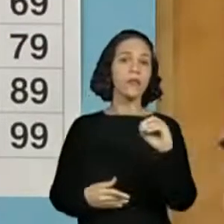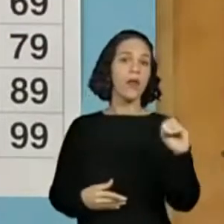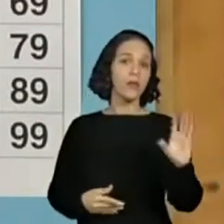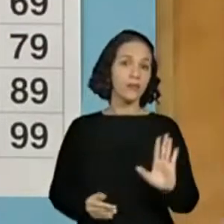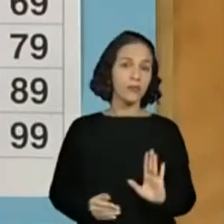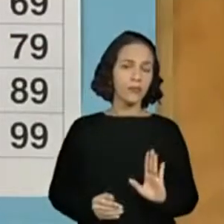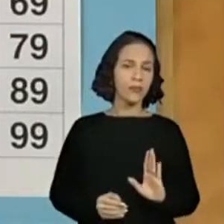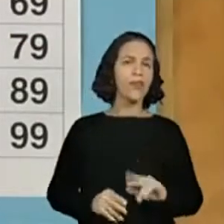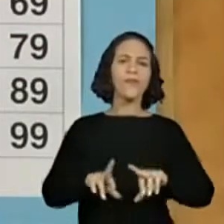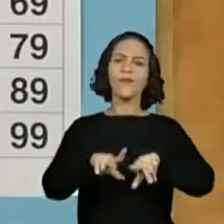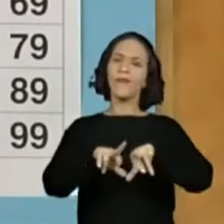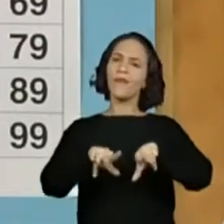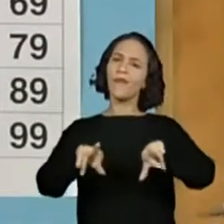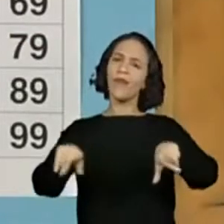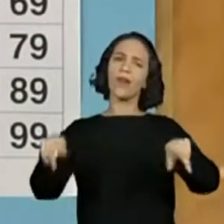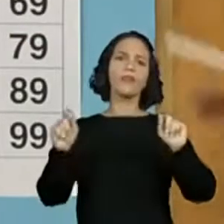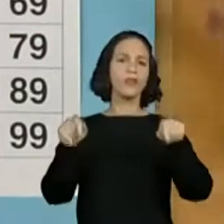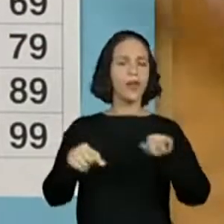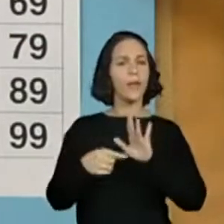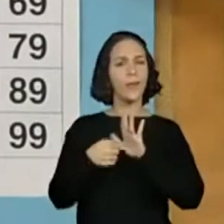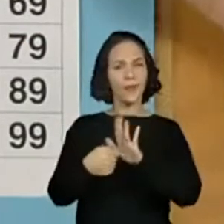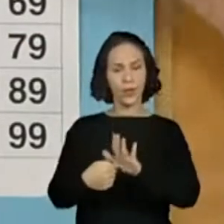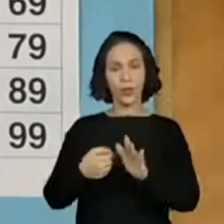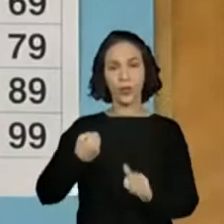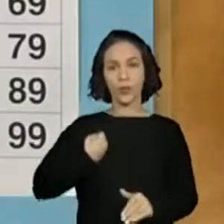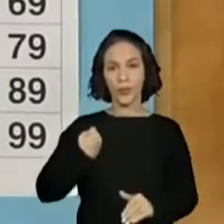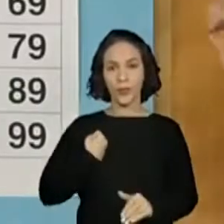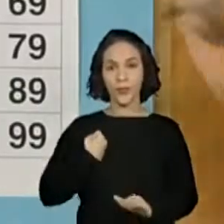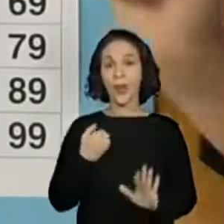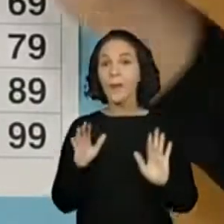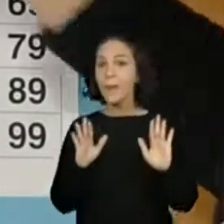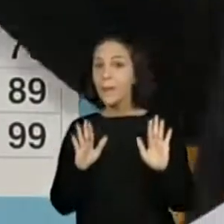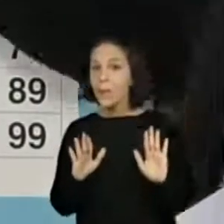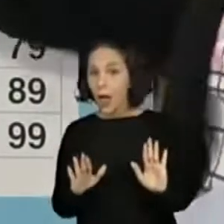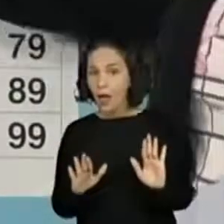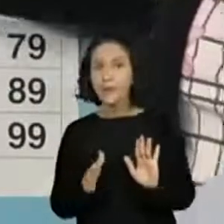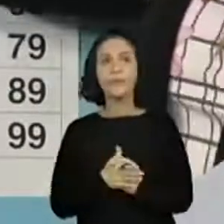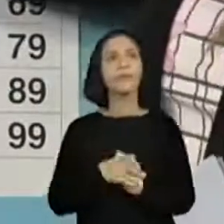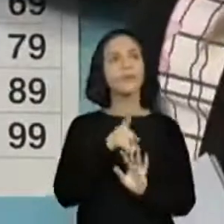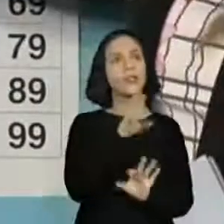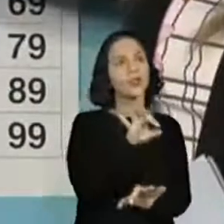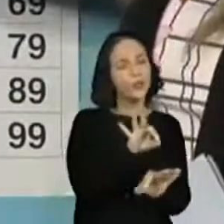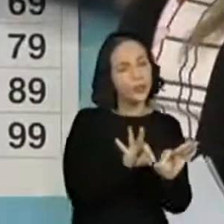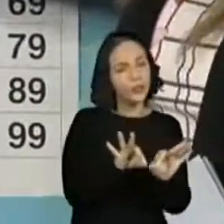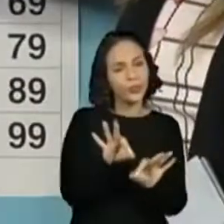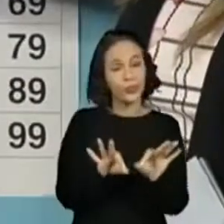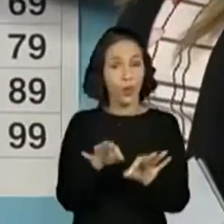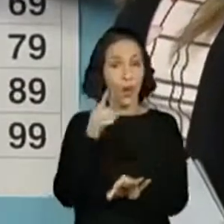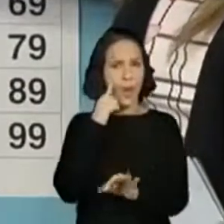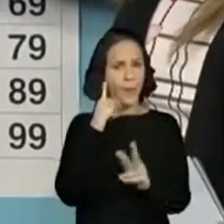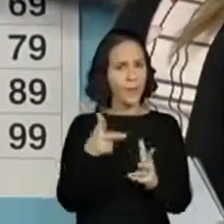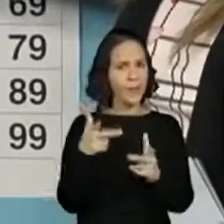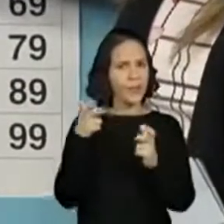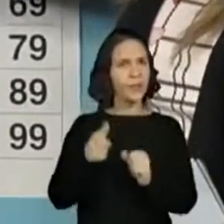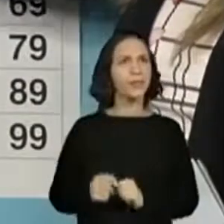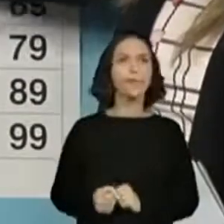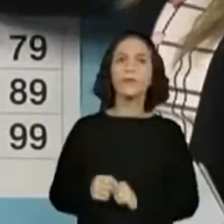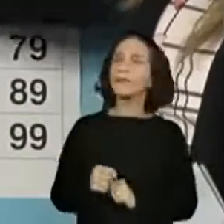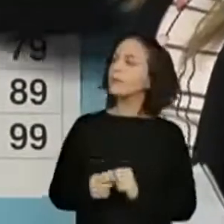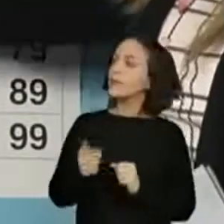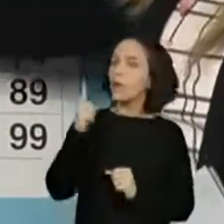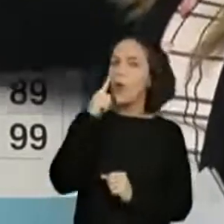Então, tem diversas formas de representar os números, mas aqui está organizado numa determinada forma. Observem a